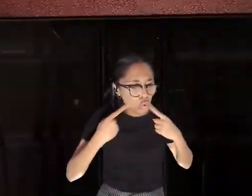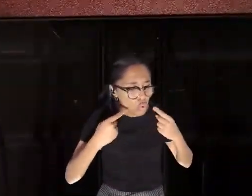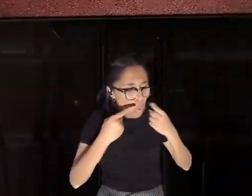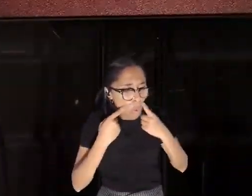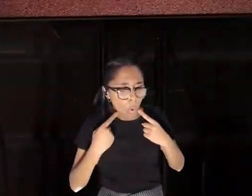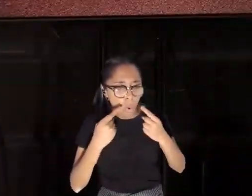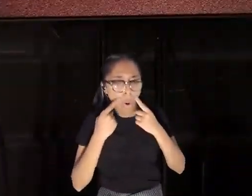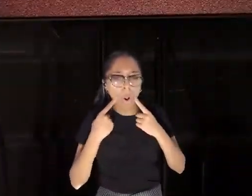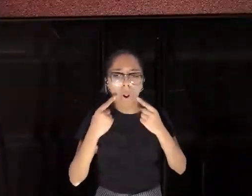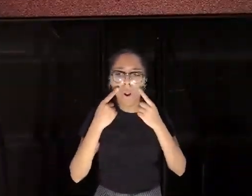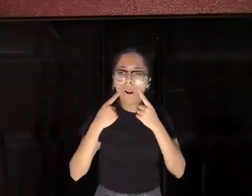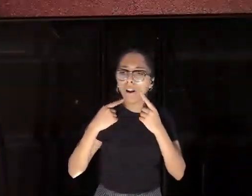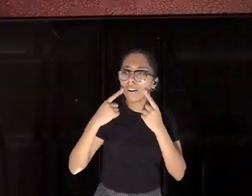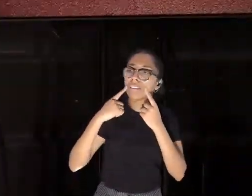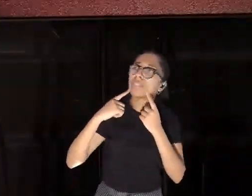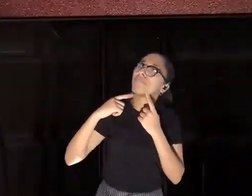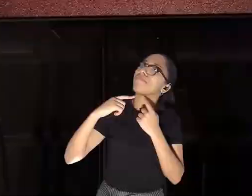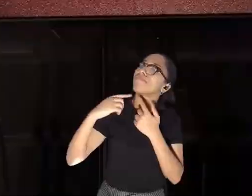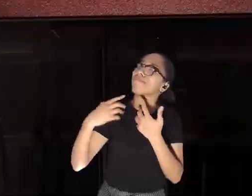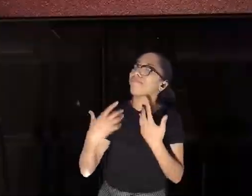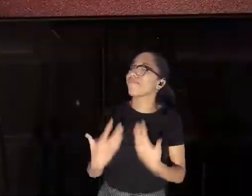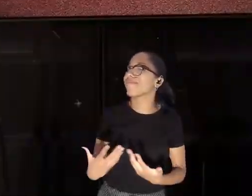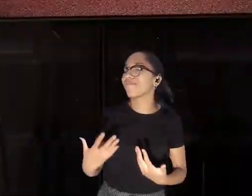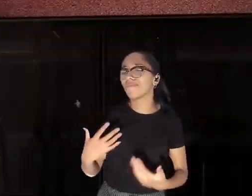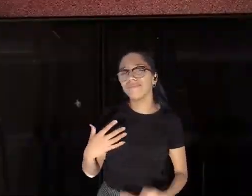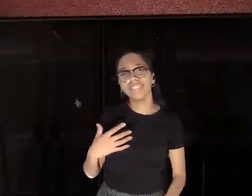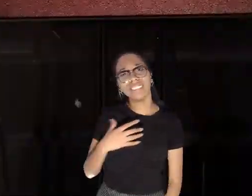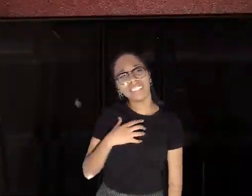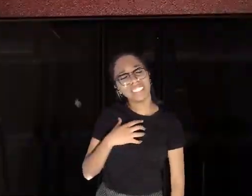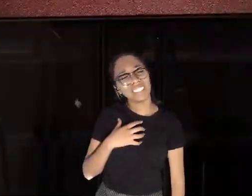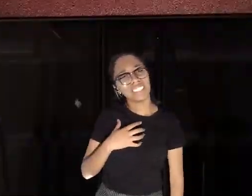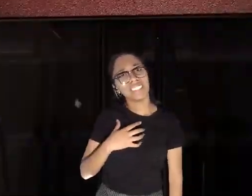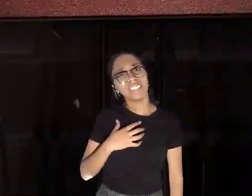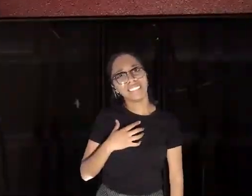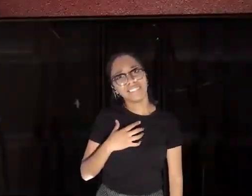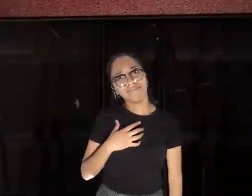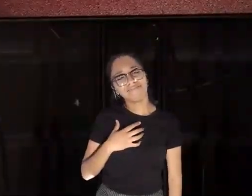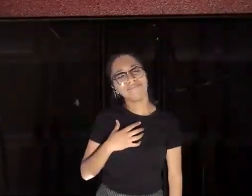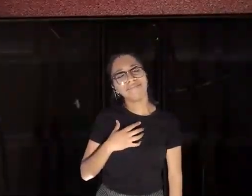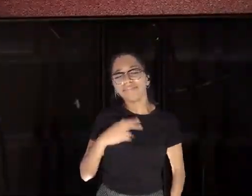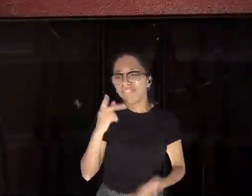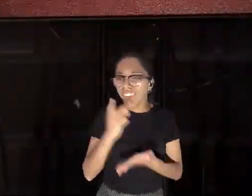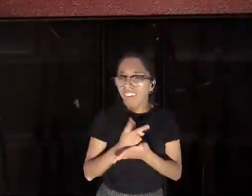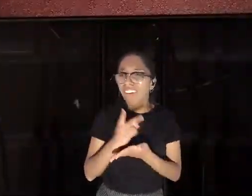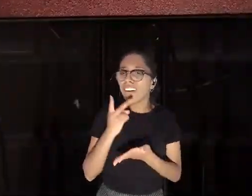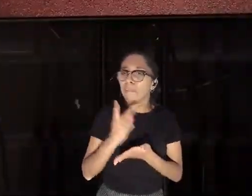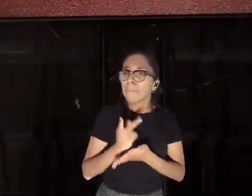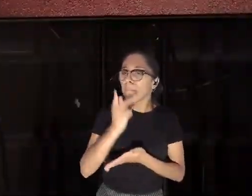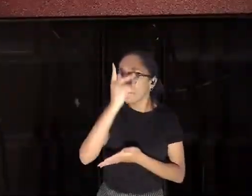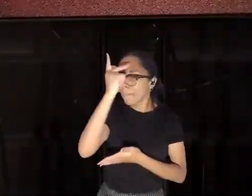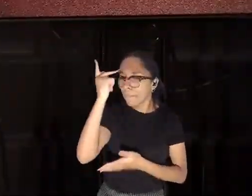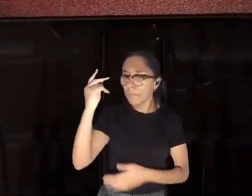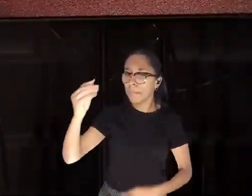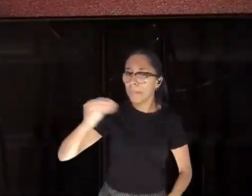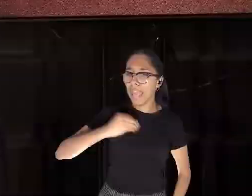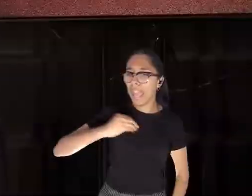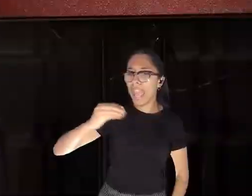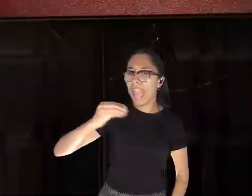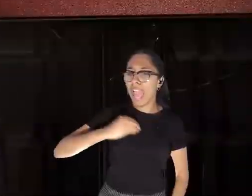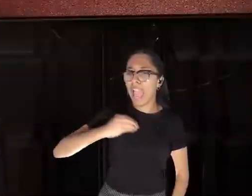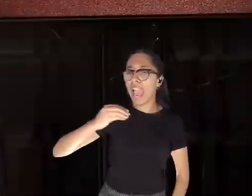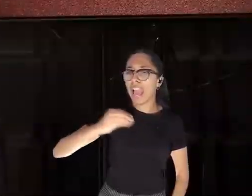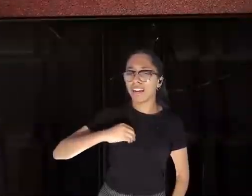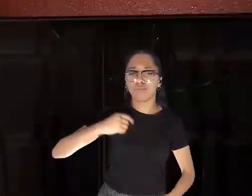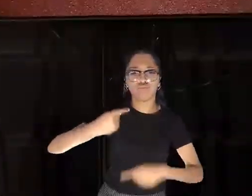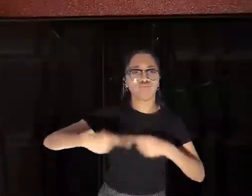mesmo que nunca mais vou fazer isso de novo, vou lá, a alma se equilibra, daqui a pouco eu volto de novo a ser seduzido, desejos,